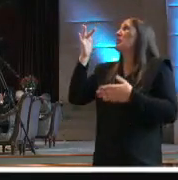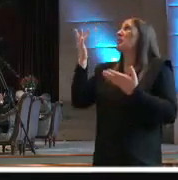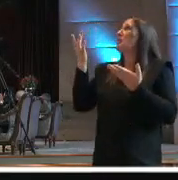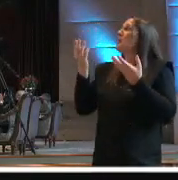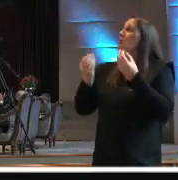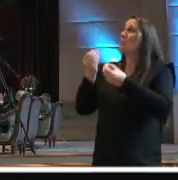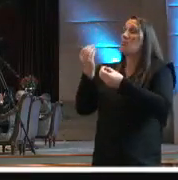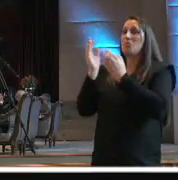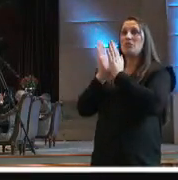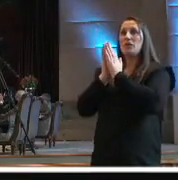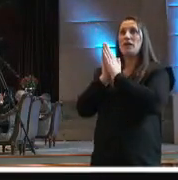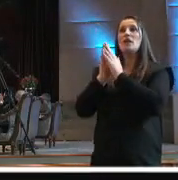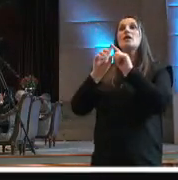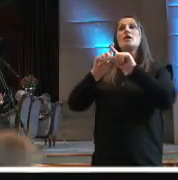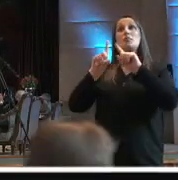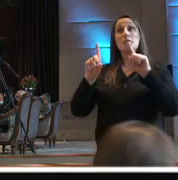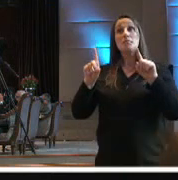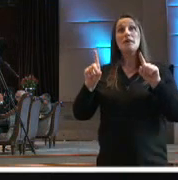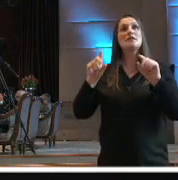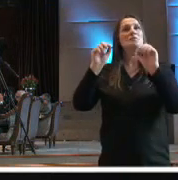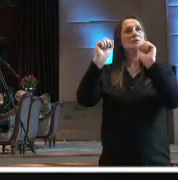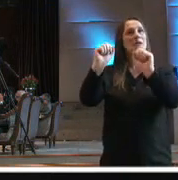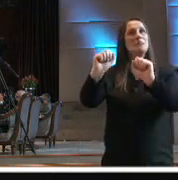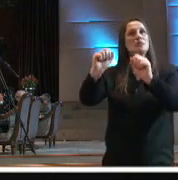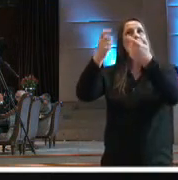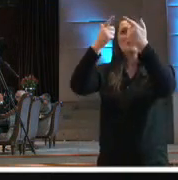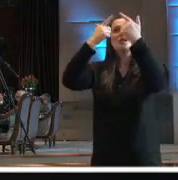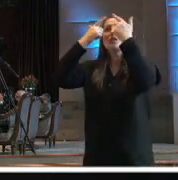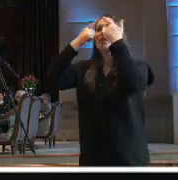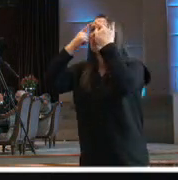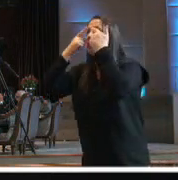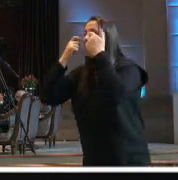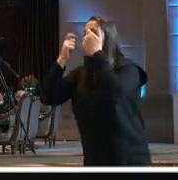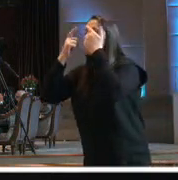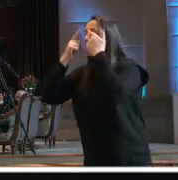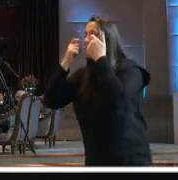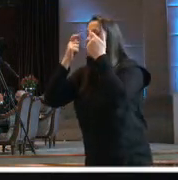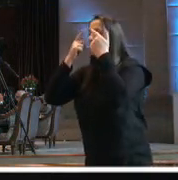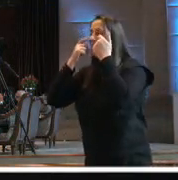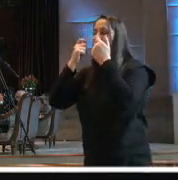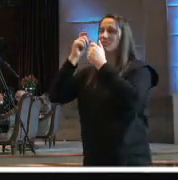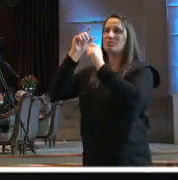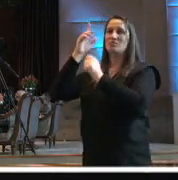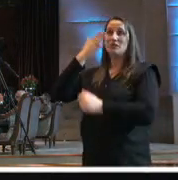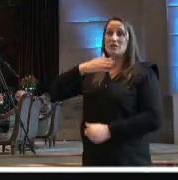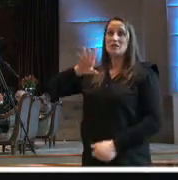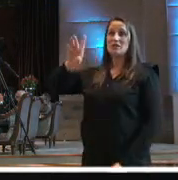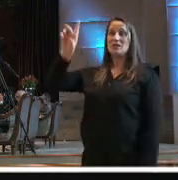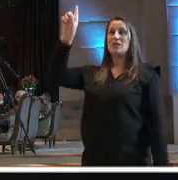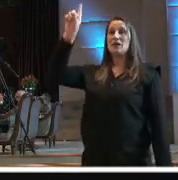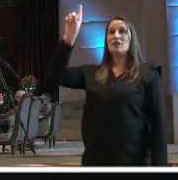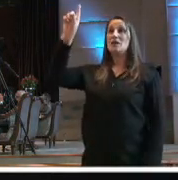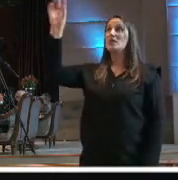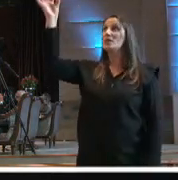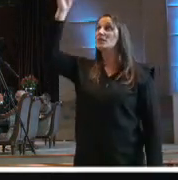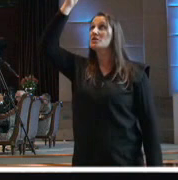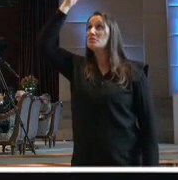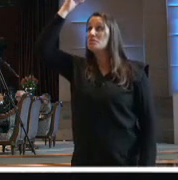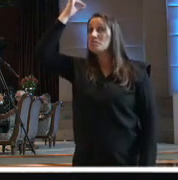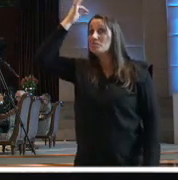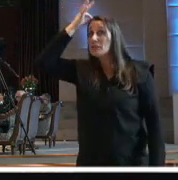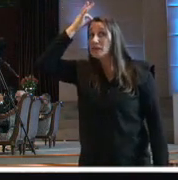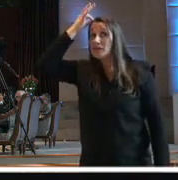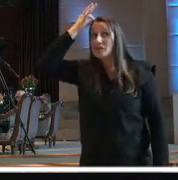Mas a gente pode chorar na presença do Senhor. E o Espírito de Deus, com gemidos